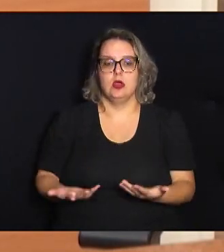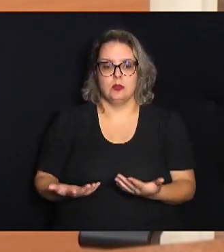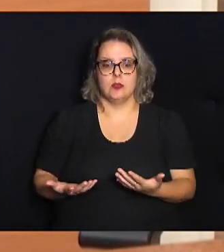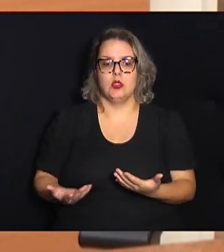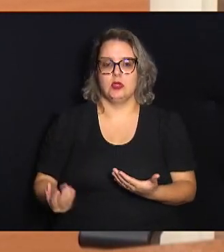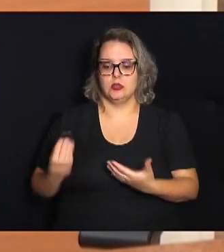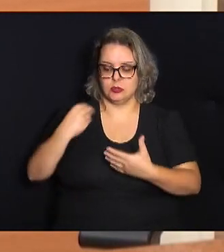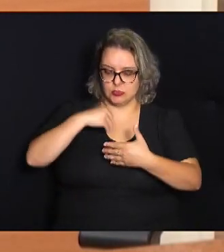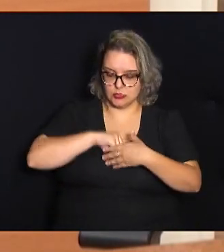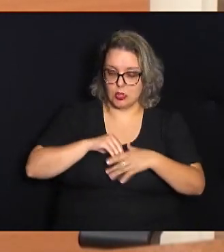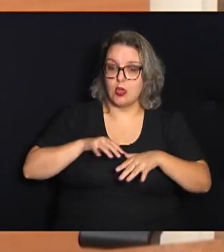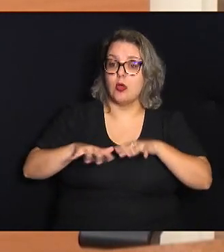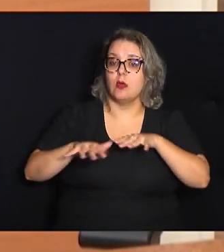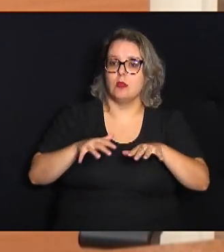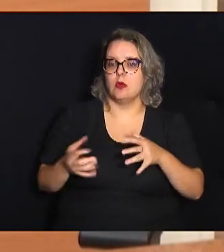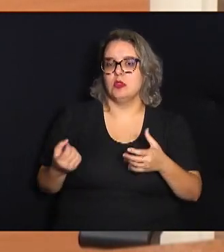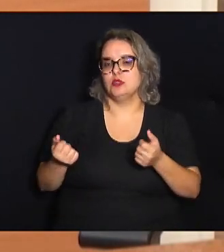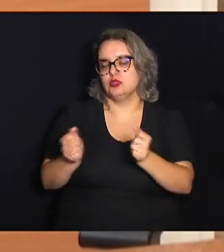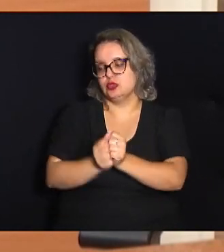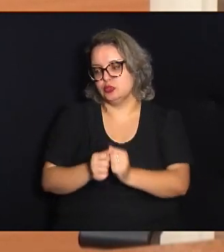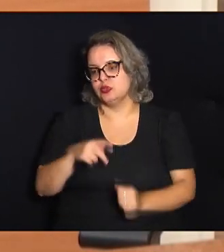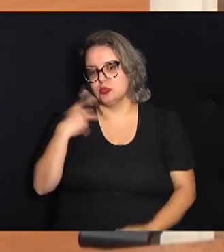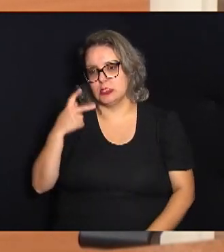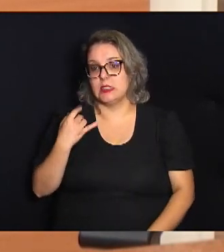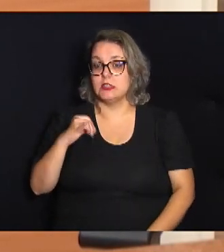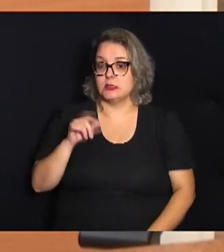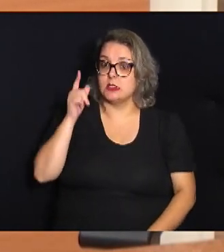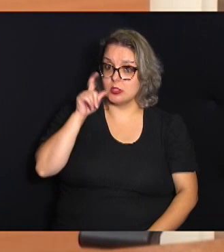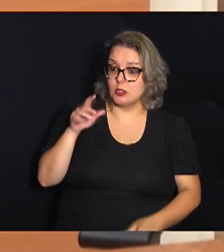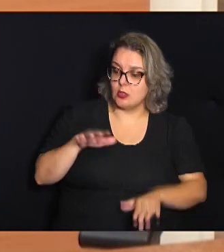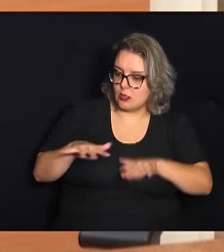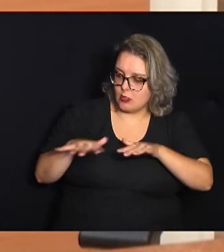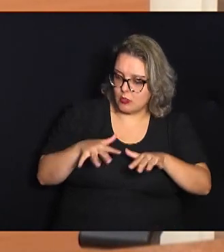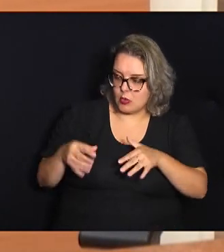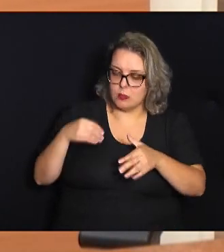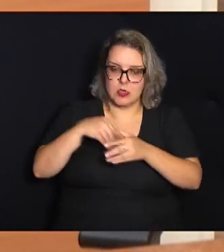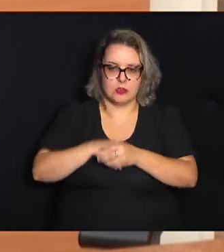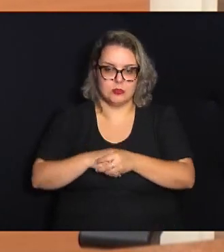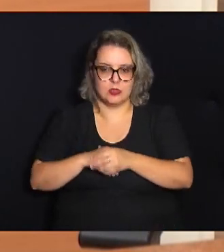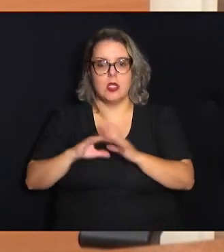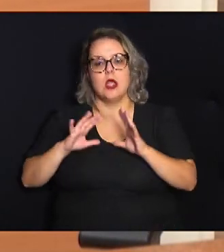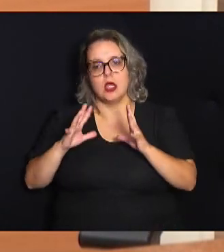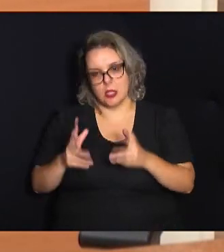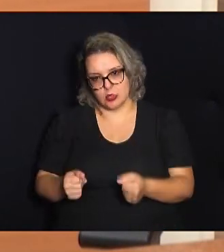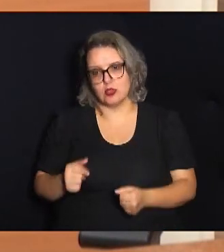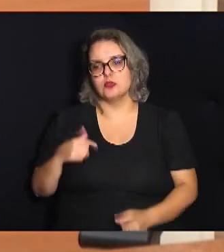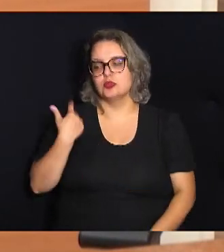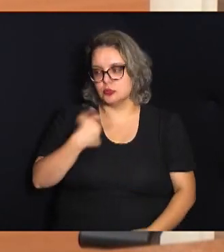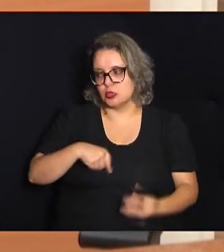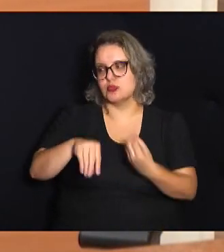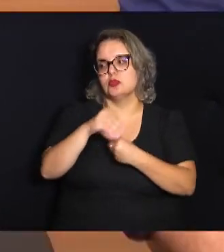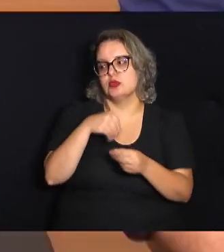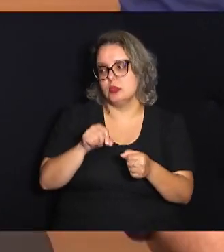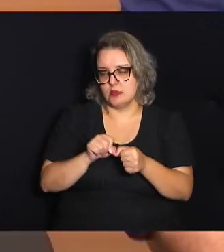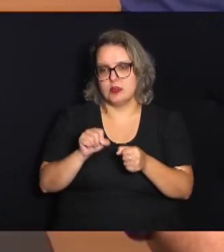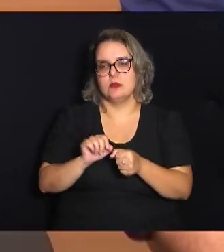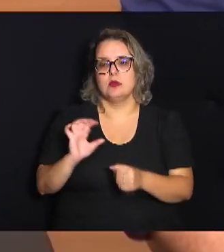internamente um movimento com os vereadores. Se a gente conseguir fazer um movimento interno, eu acho que todos nós nos envolvemos e fazemos